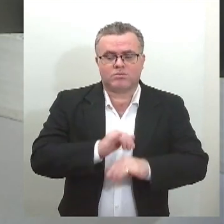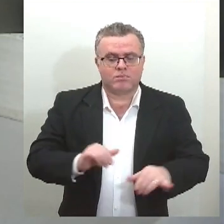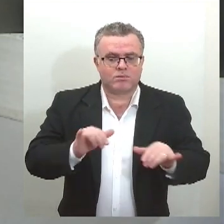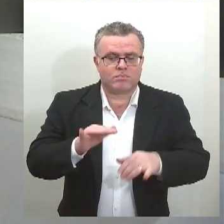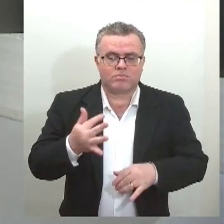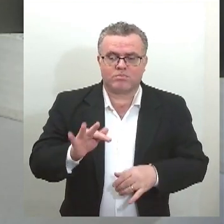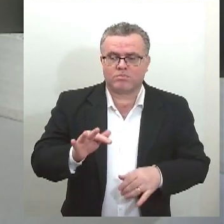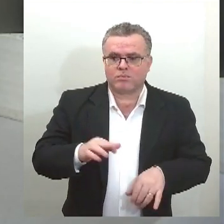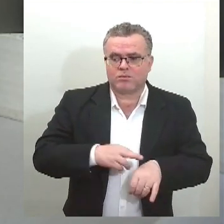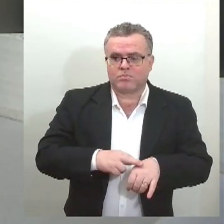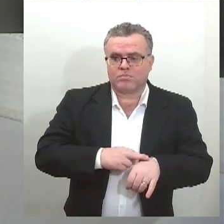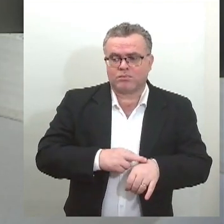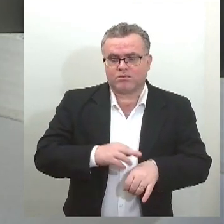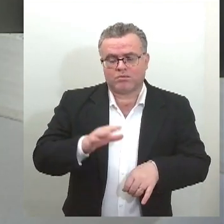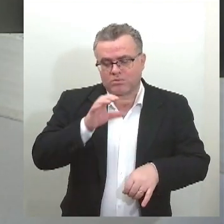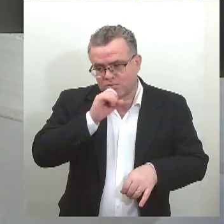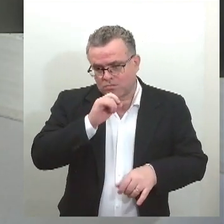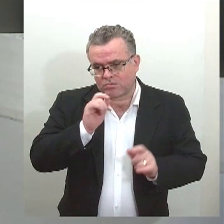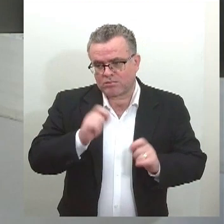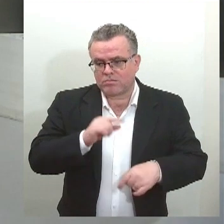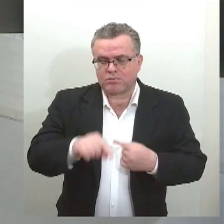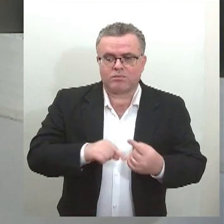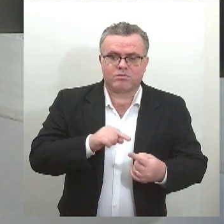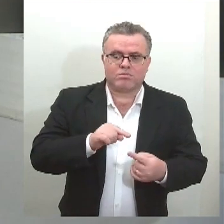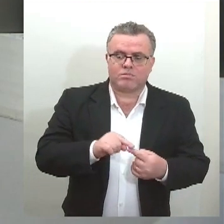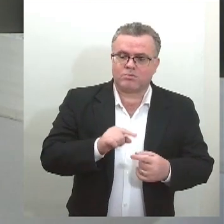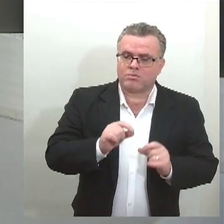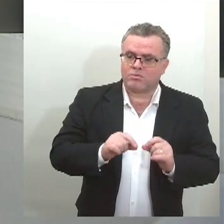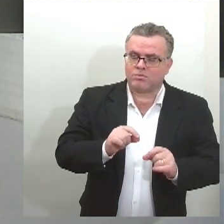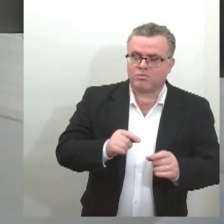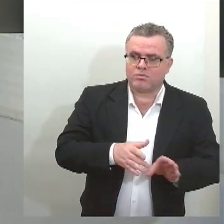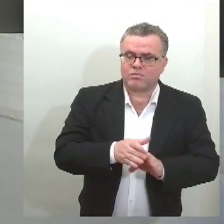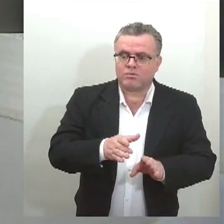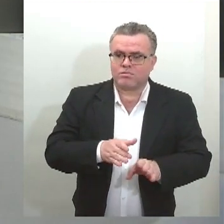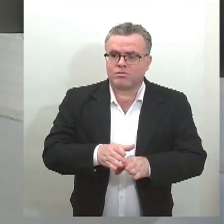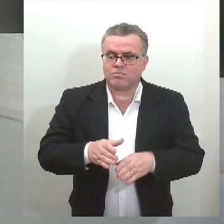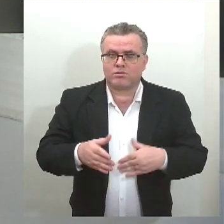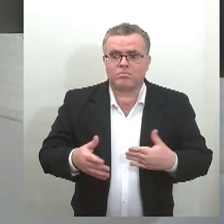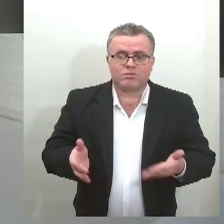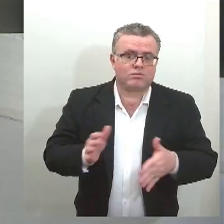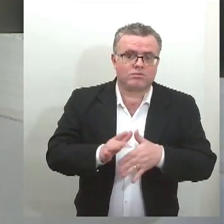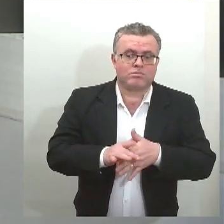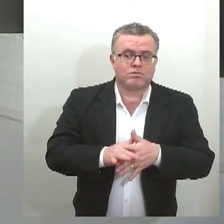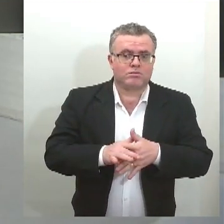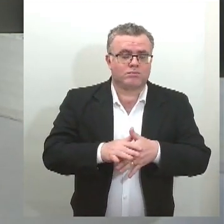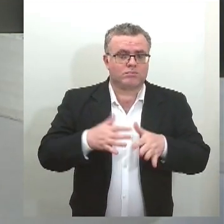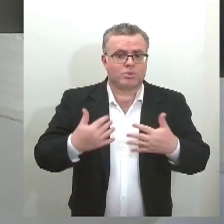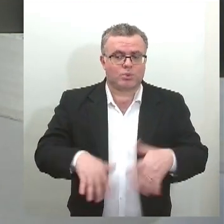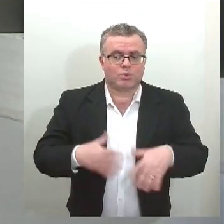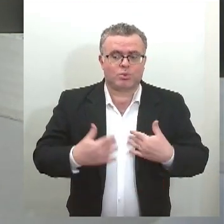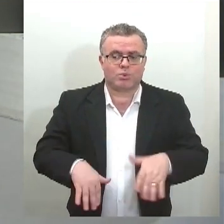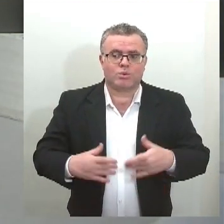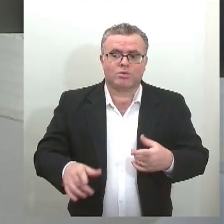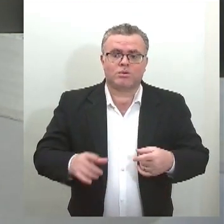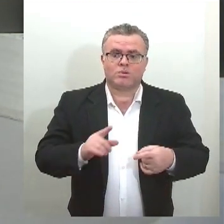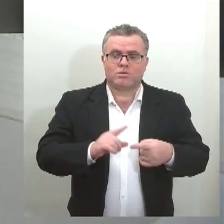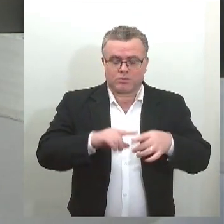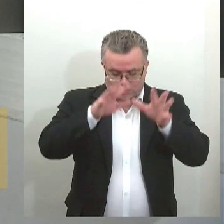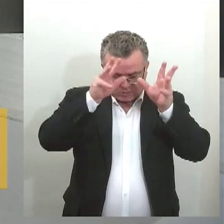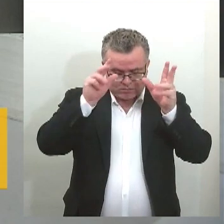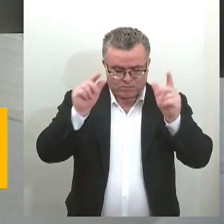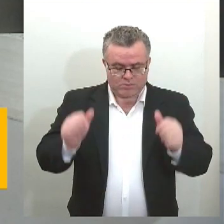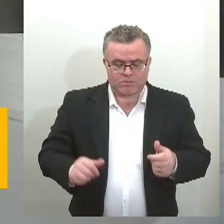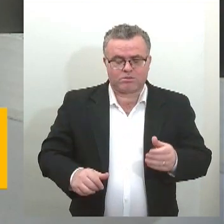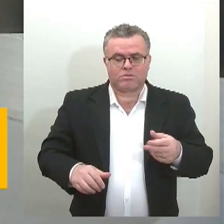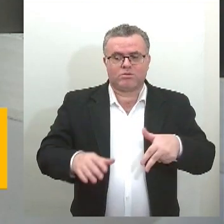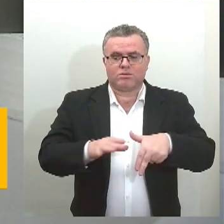Laranja, que tem como objetivo conscientizar as pessoas sobre algumas doenças crônicas, como Alzheimer, a fibromialgia e o